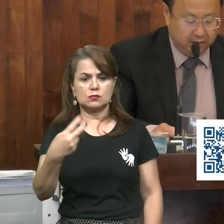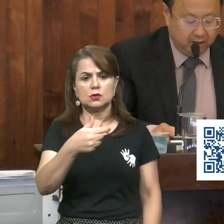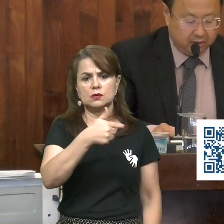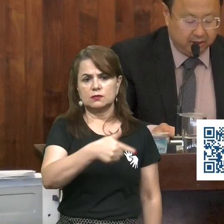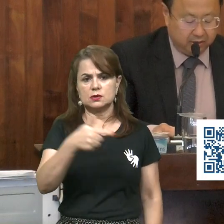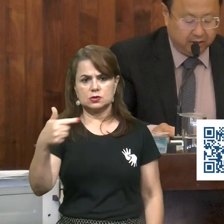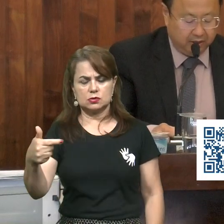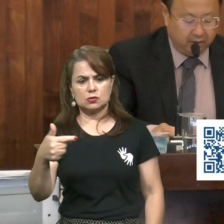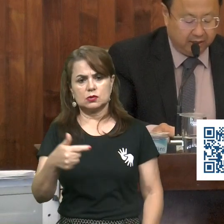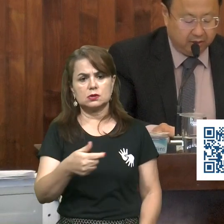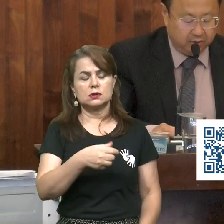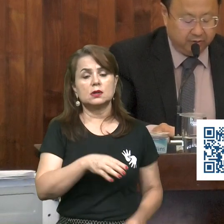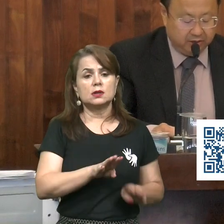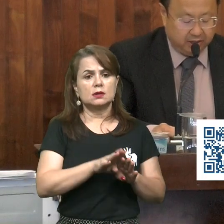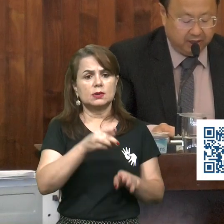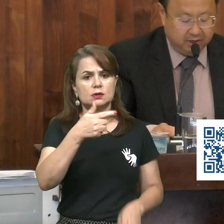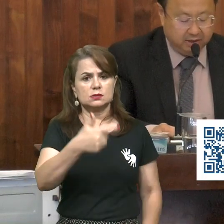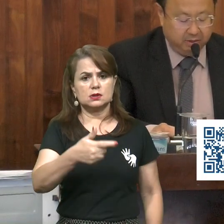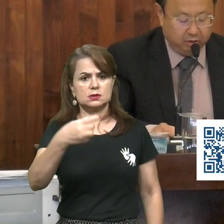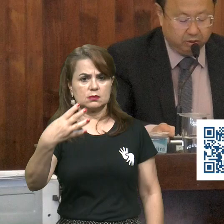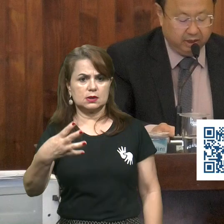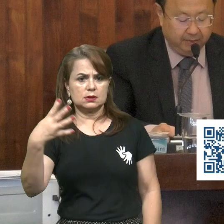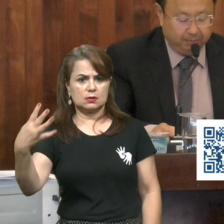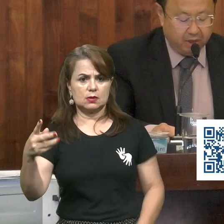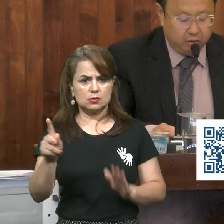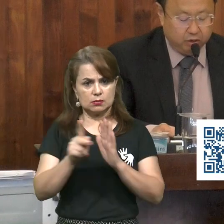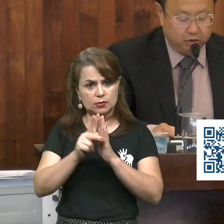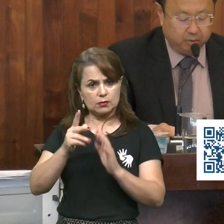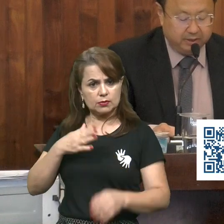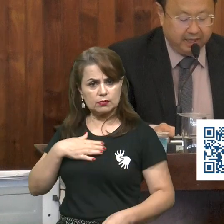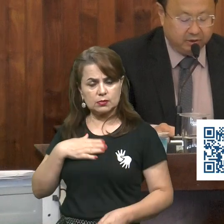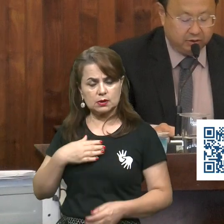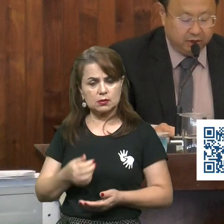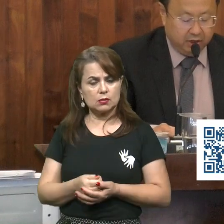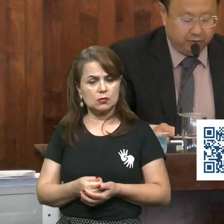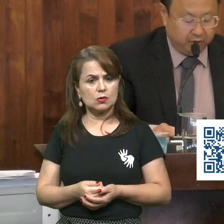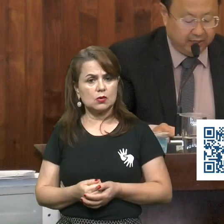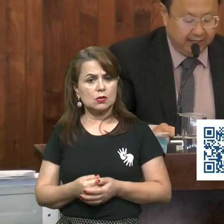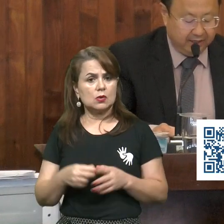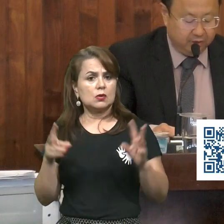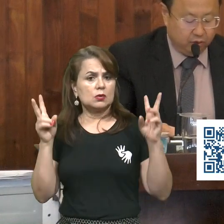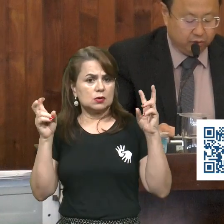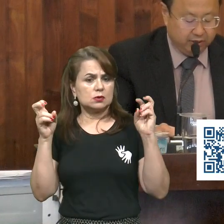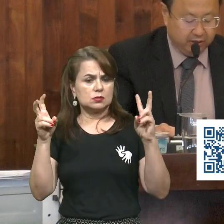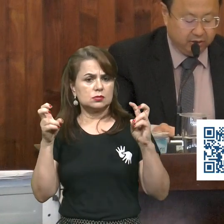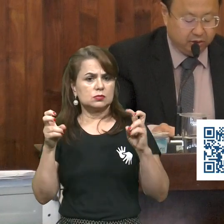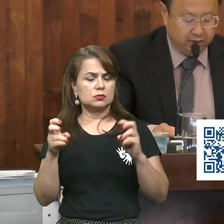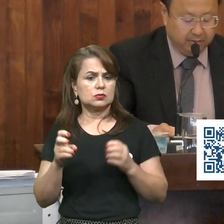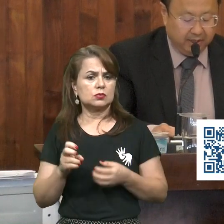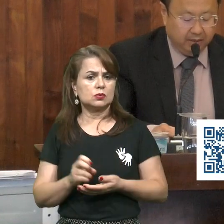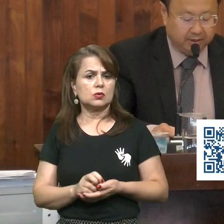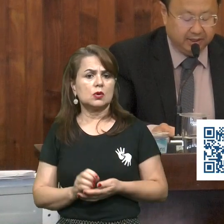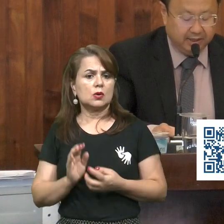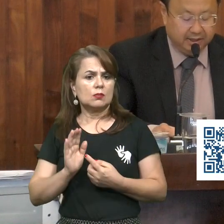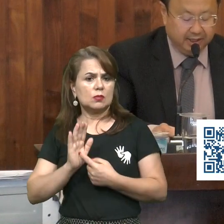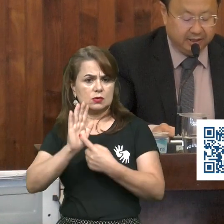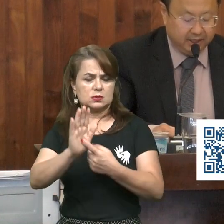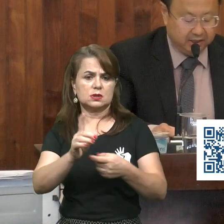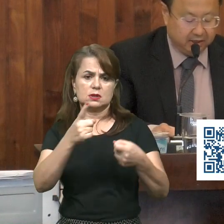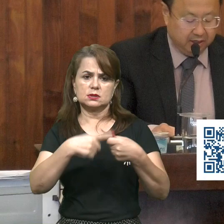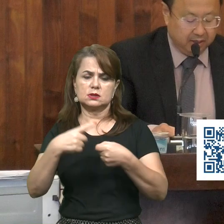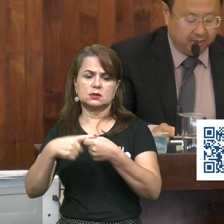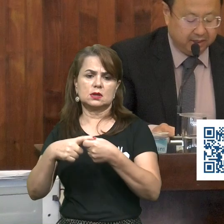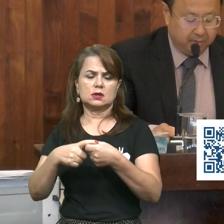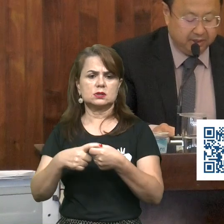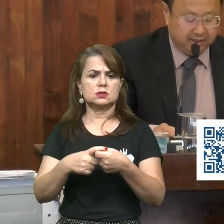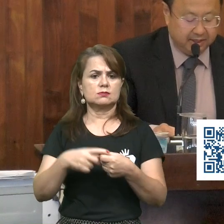1938-22 e 244-2023, de minha autoria, cujos objetos fortalecem o conceito de tornar Marília uma cidade